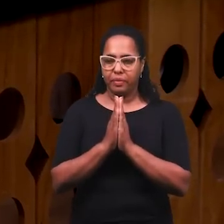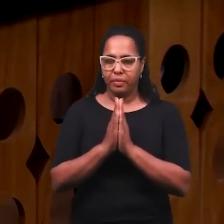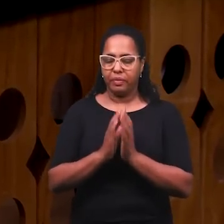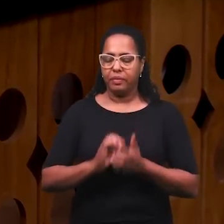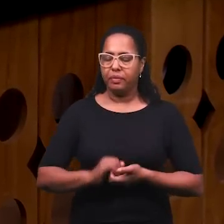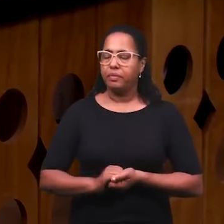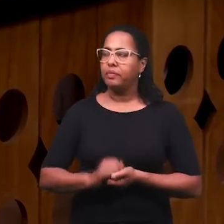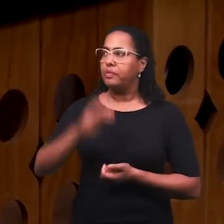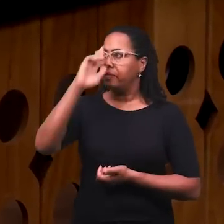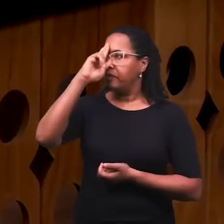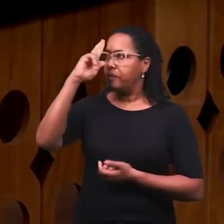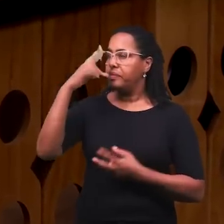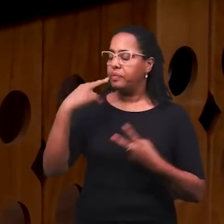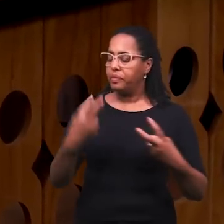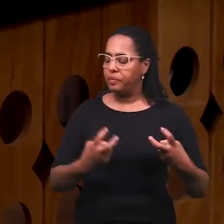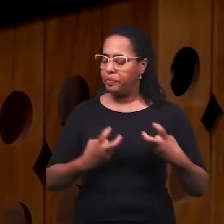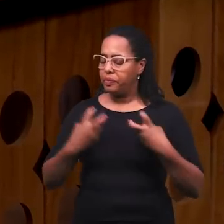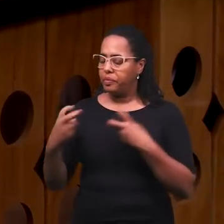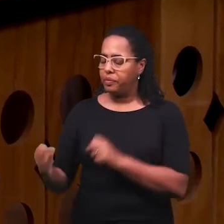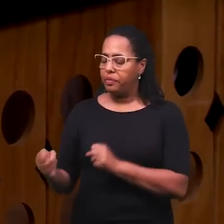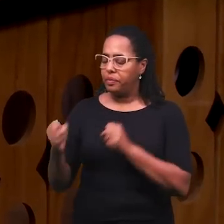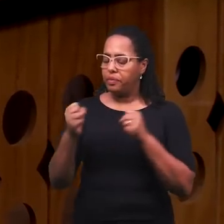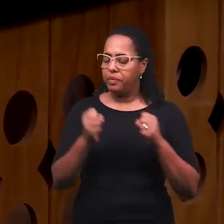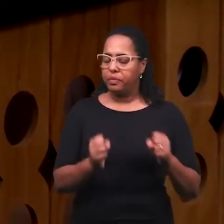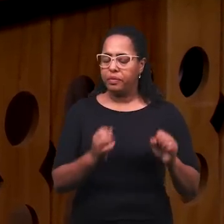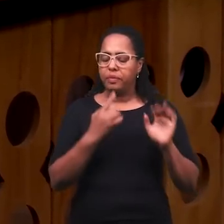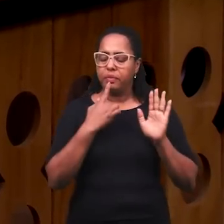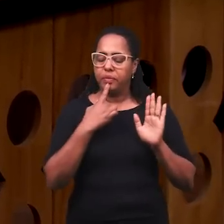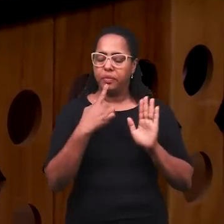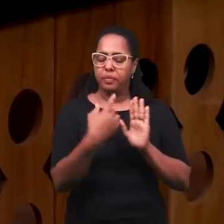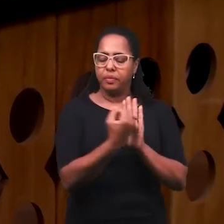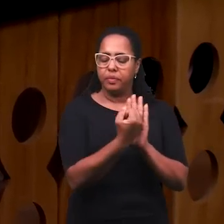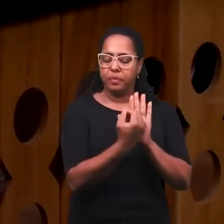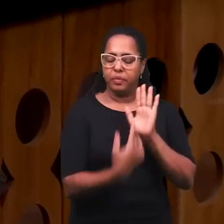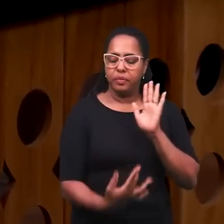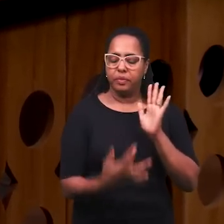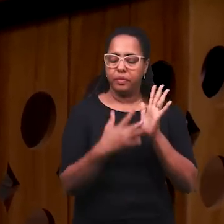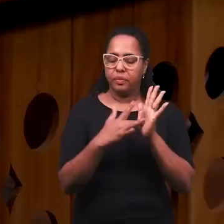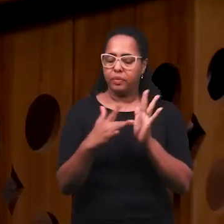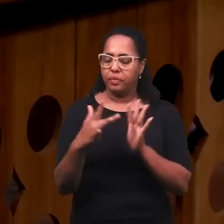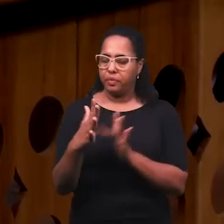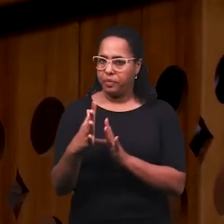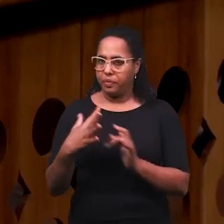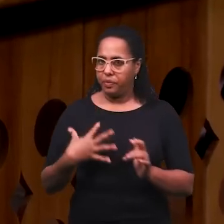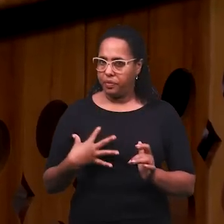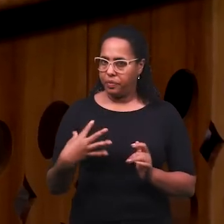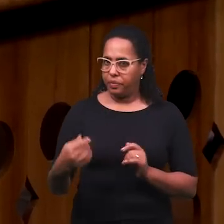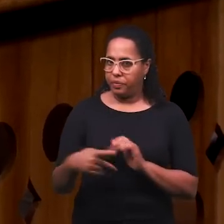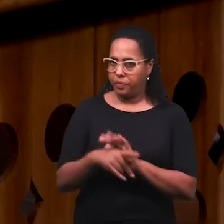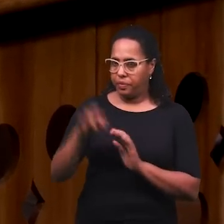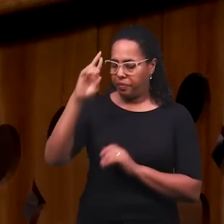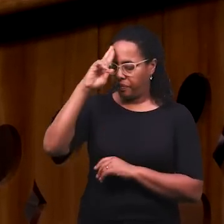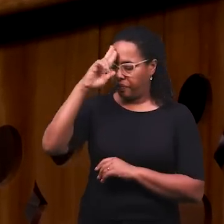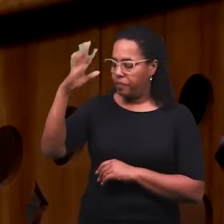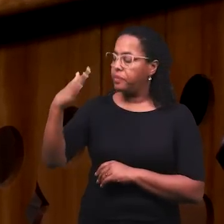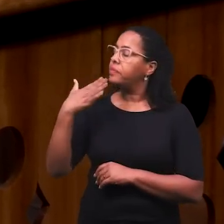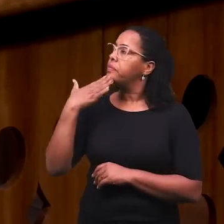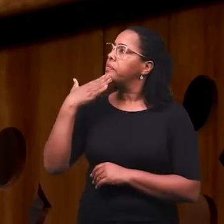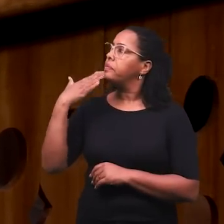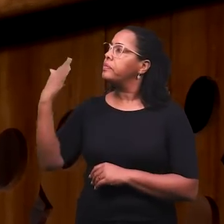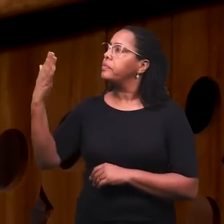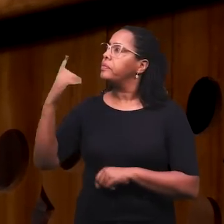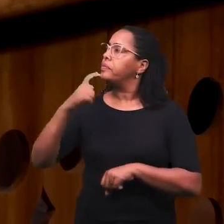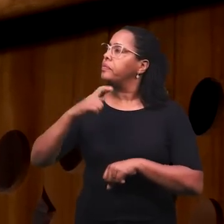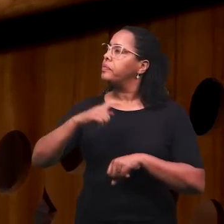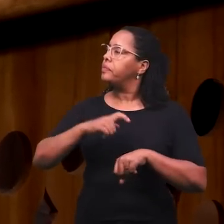Clamamos, Senhor, pelo poder que há no sangue do Teu Filho Jesus. E suplicamos, ó